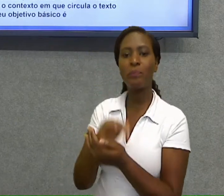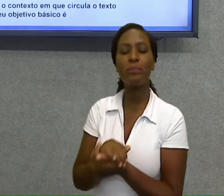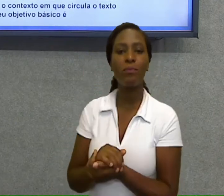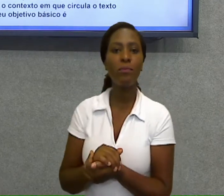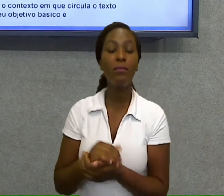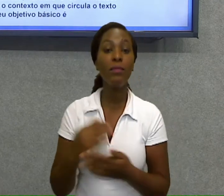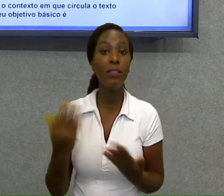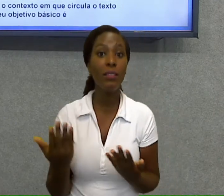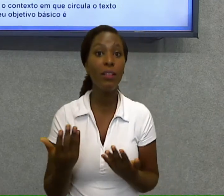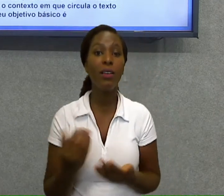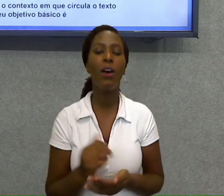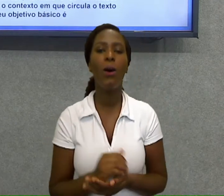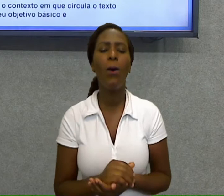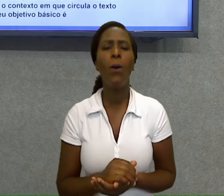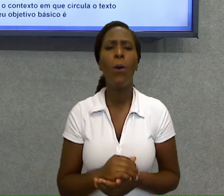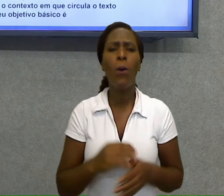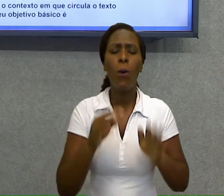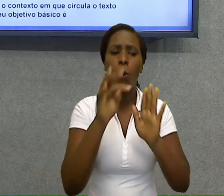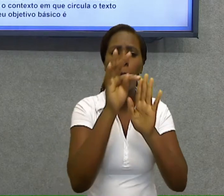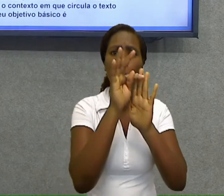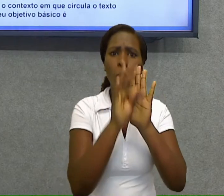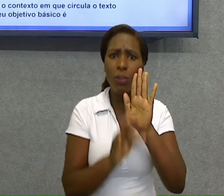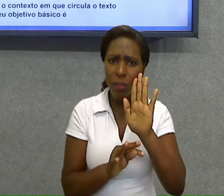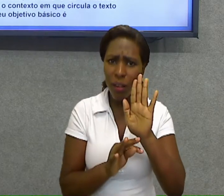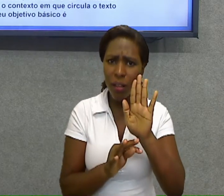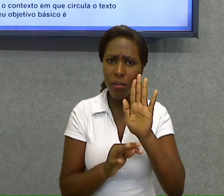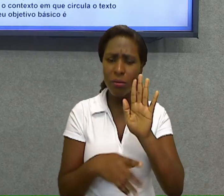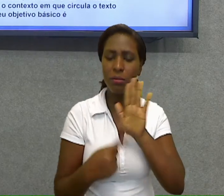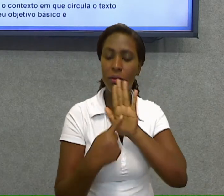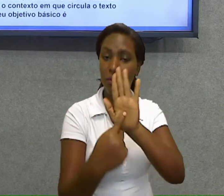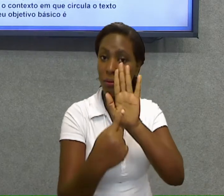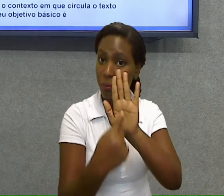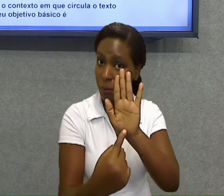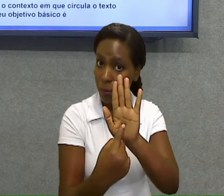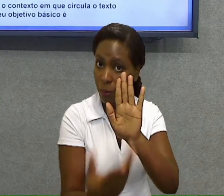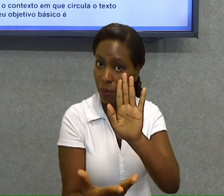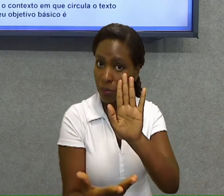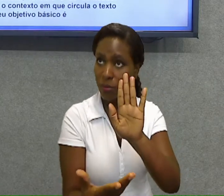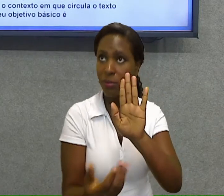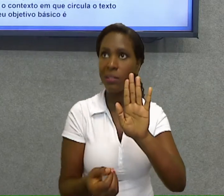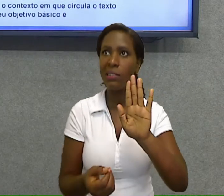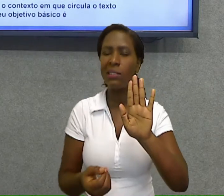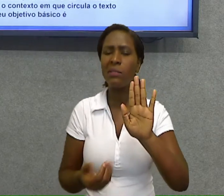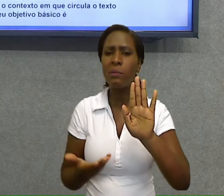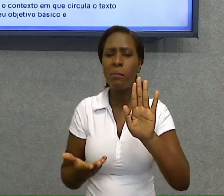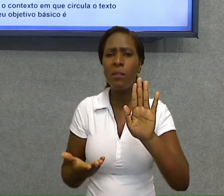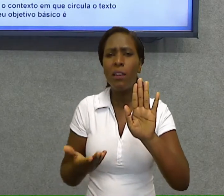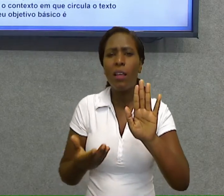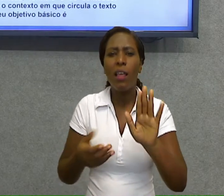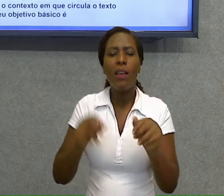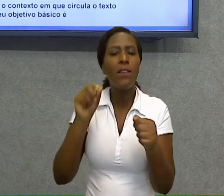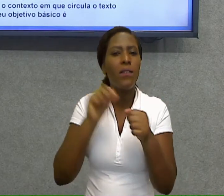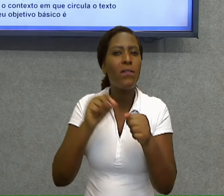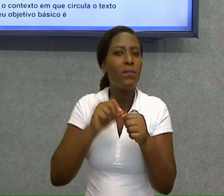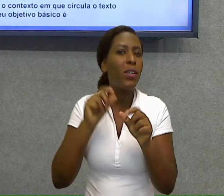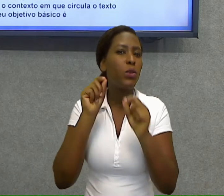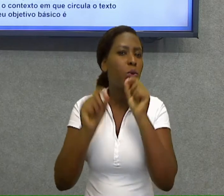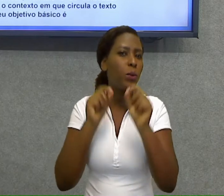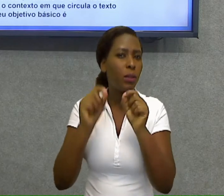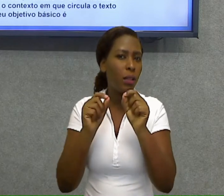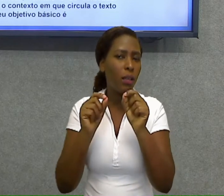socialmente, os textos realizam-se como práticas de linguagem, assumindo funções